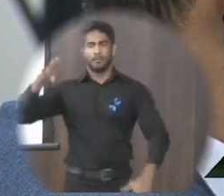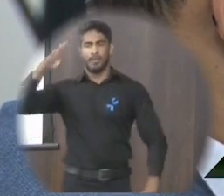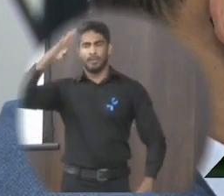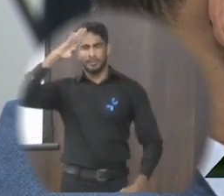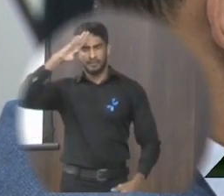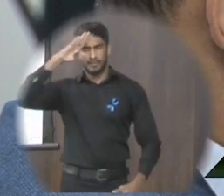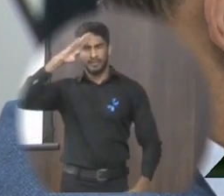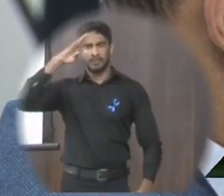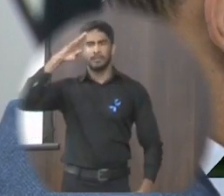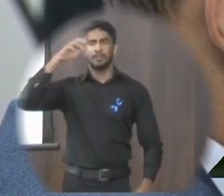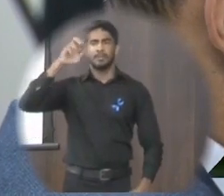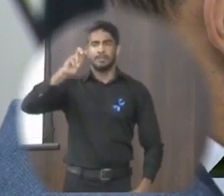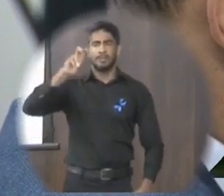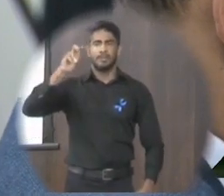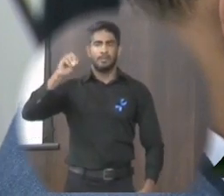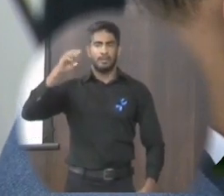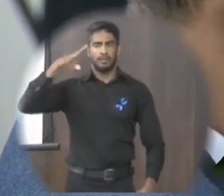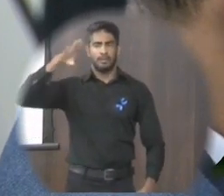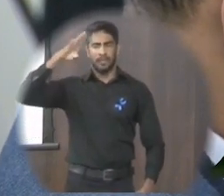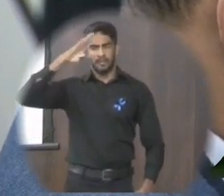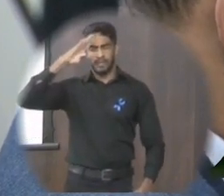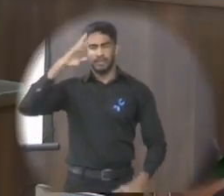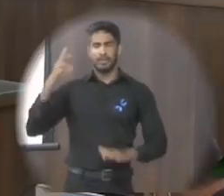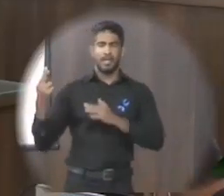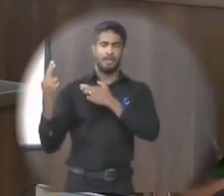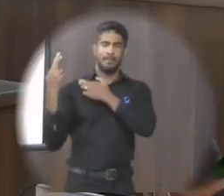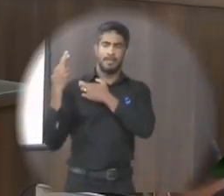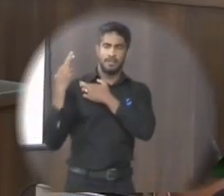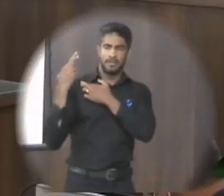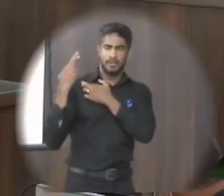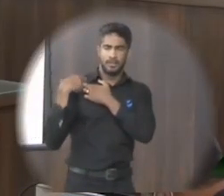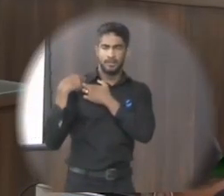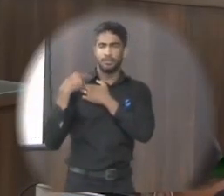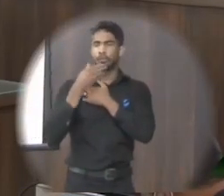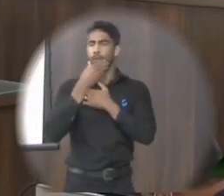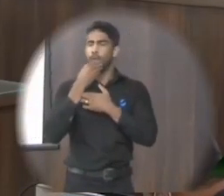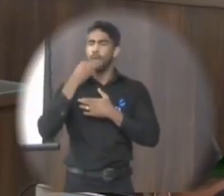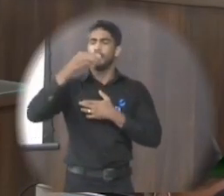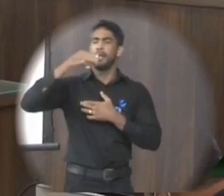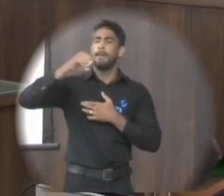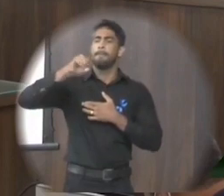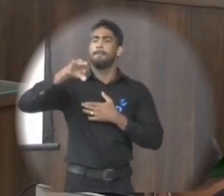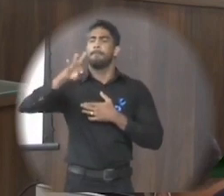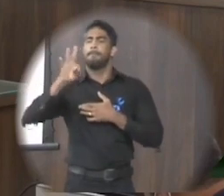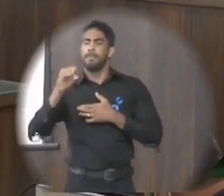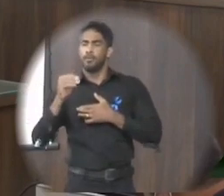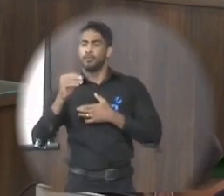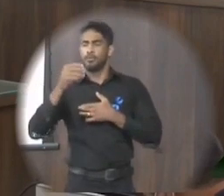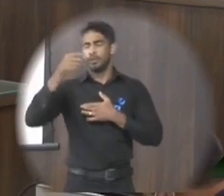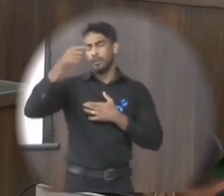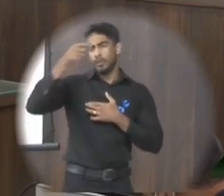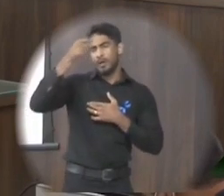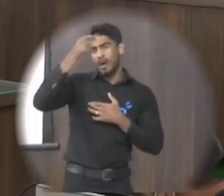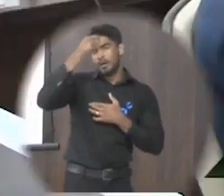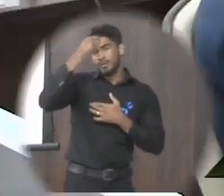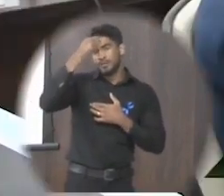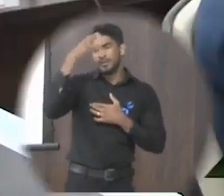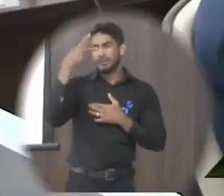Polícia Militar de Minas Gerais, representado por seu comandante, Tenente Coronel Newton Gonçalves. Requer que seja dada ciência ao